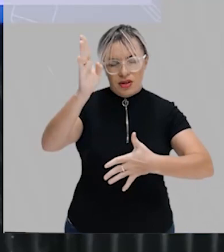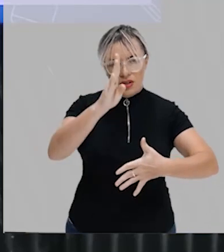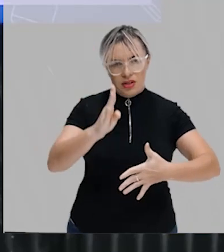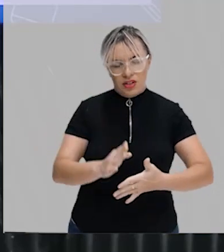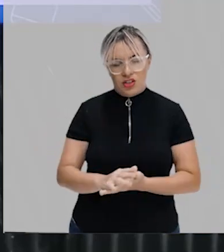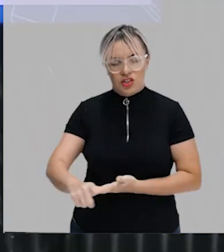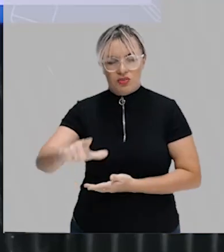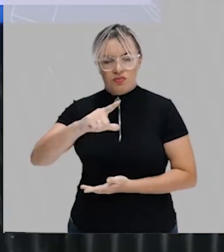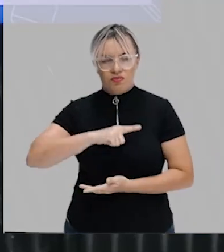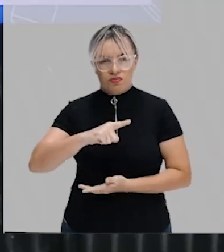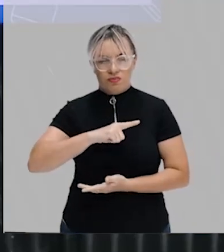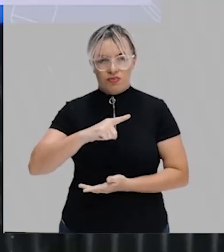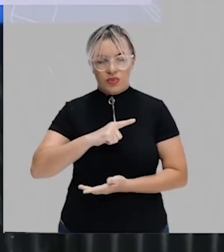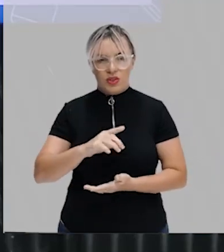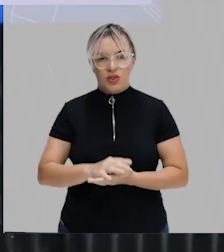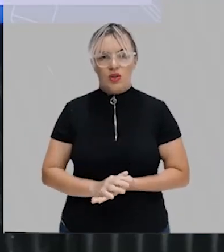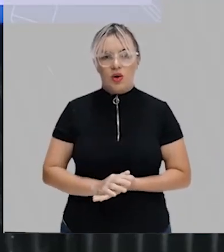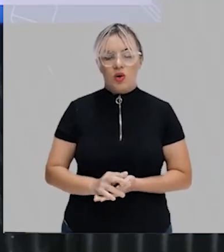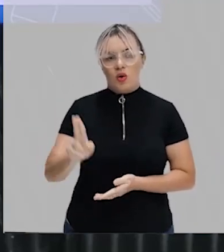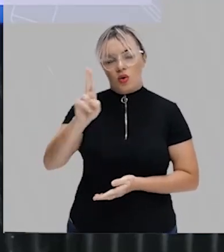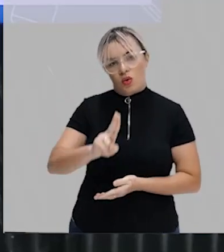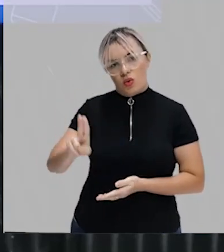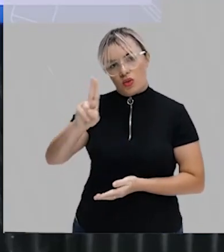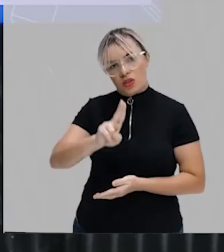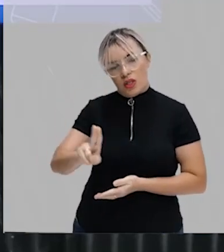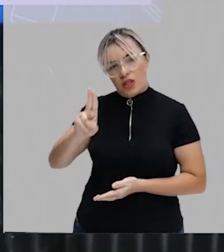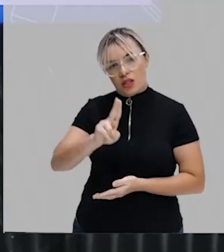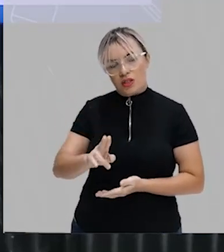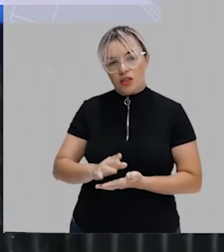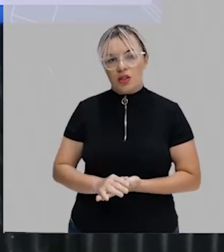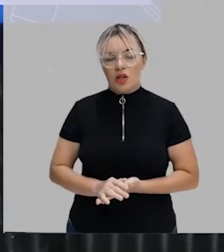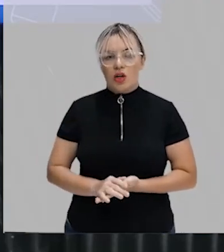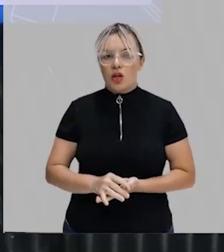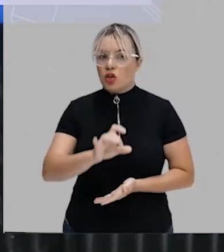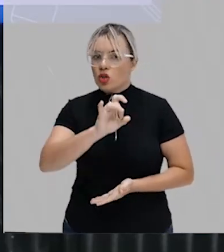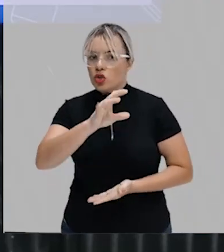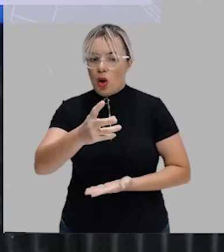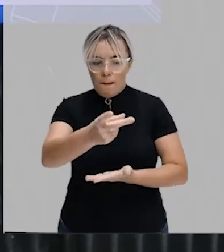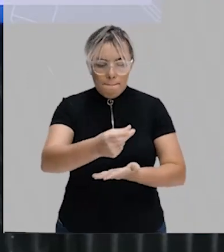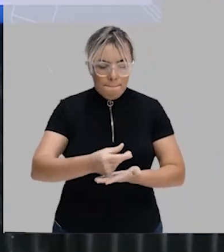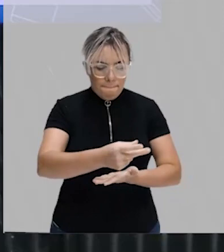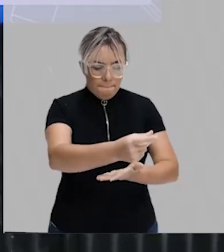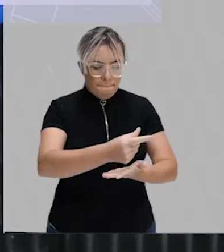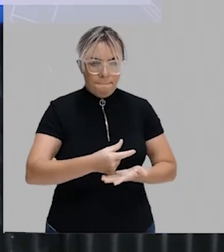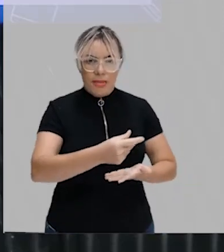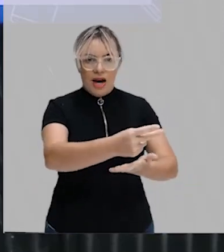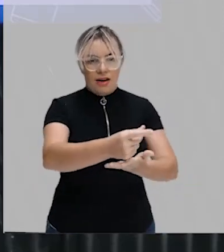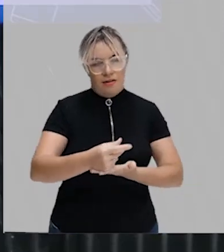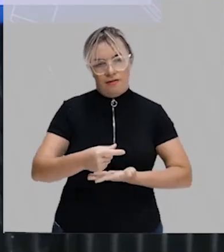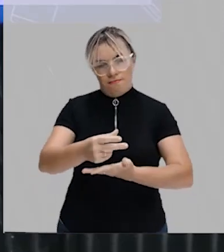deveria ser um mero instrumento de riqueza da metrópole de Portugal. A